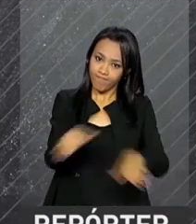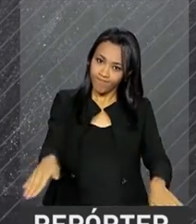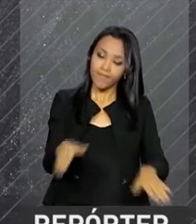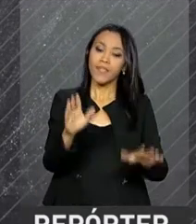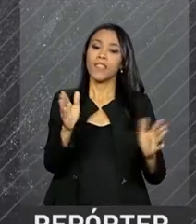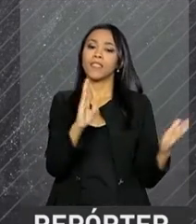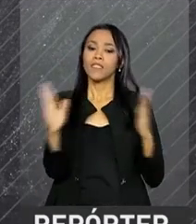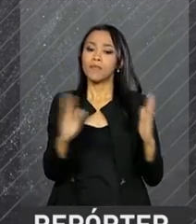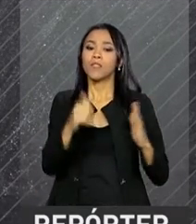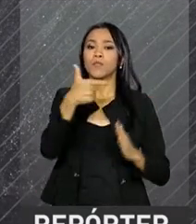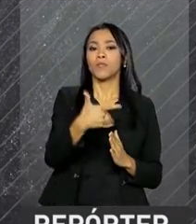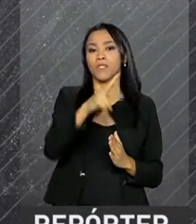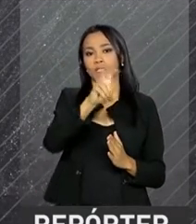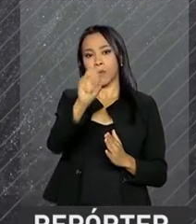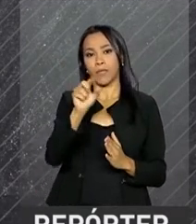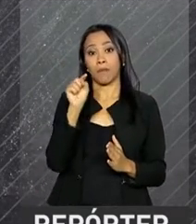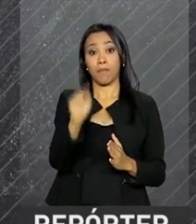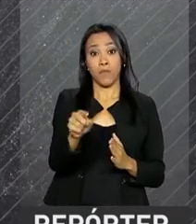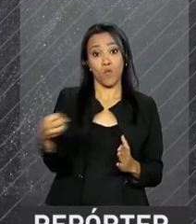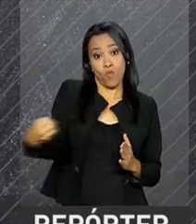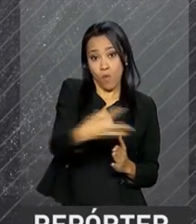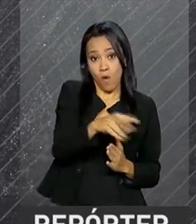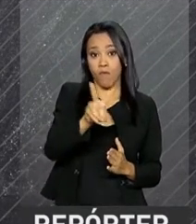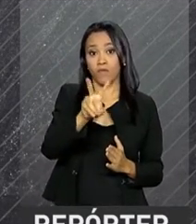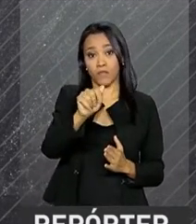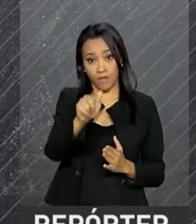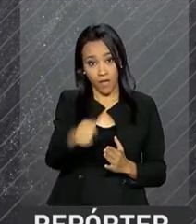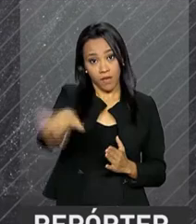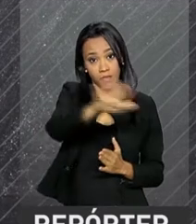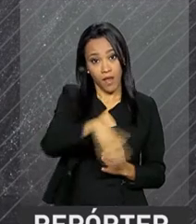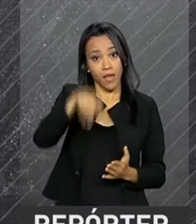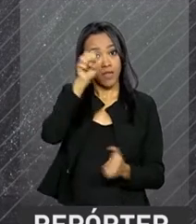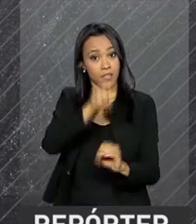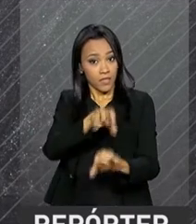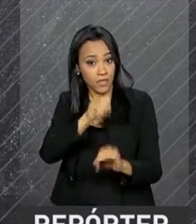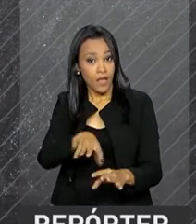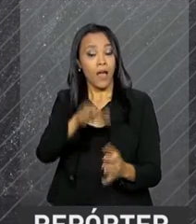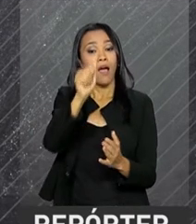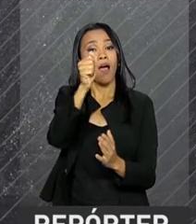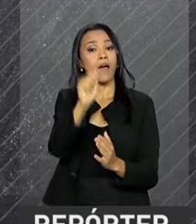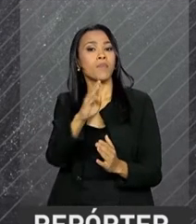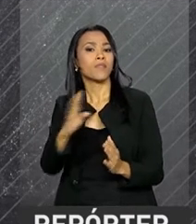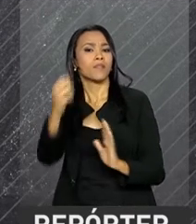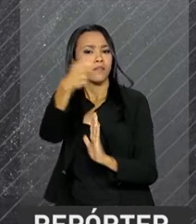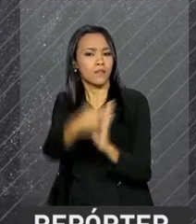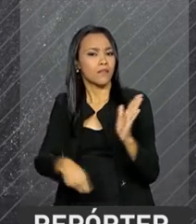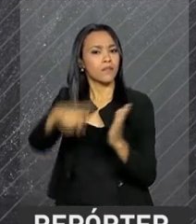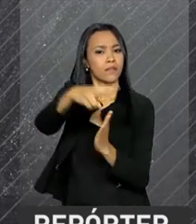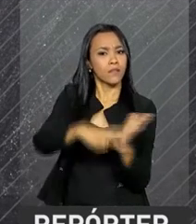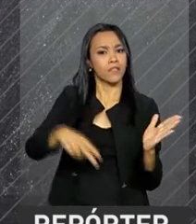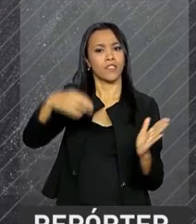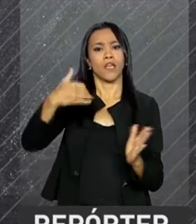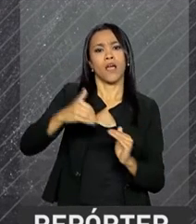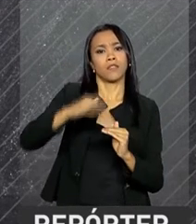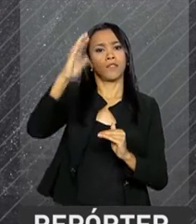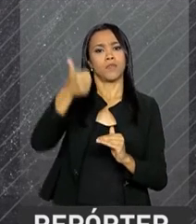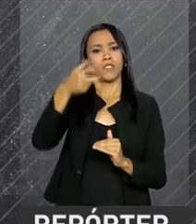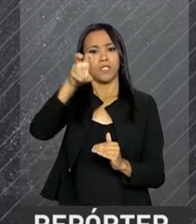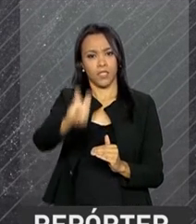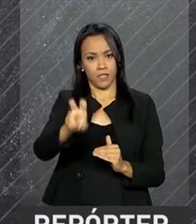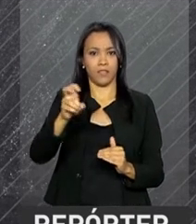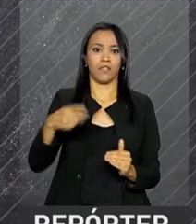250 mil novas vagas para alfabetização de jovens e adultos acima de 15 anos cerca de